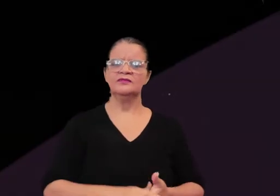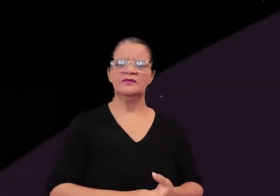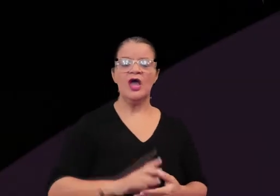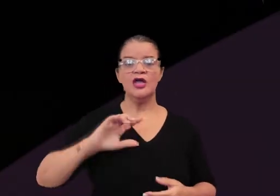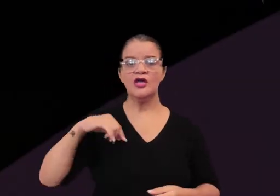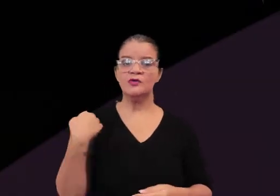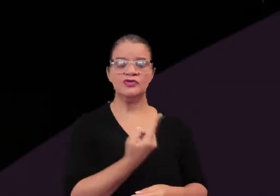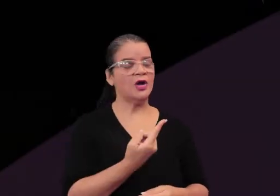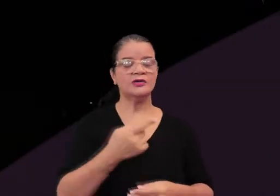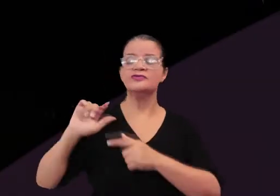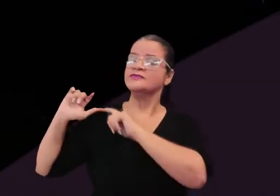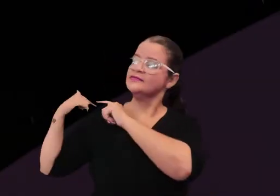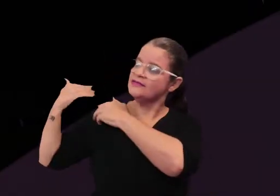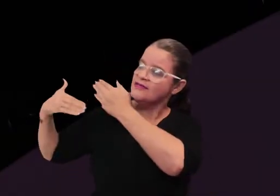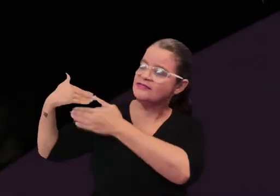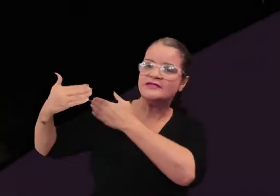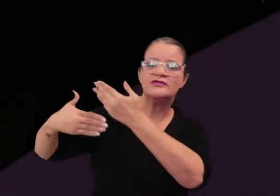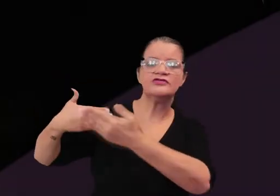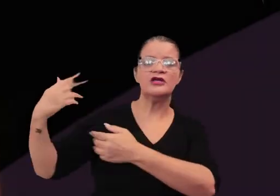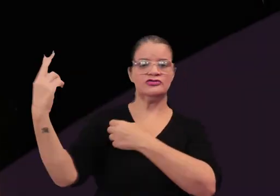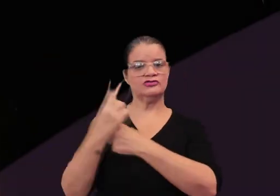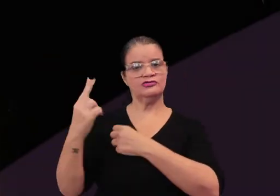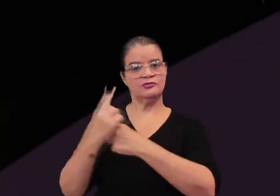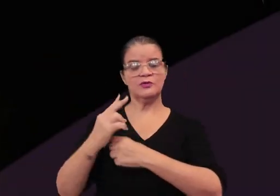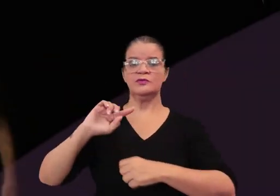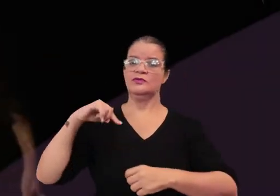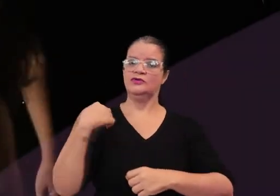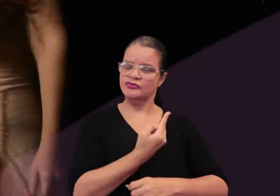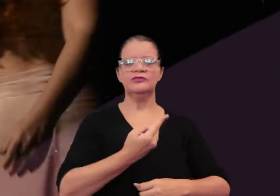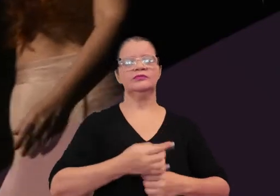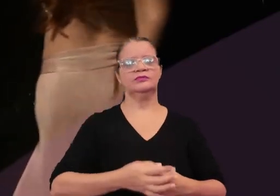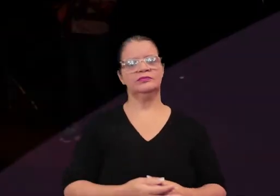Que os nossos ancestrais nos protejam.